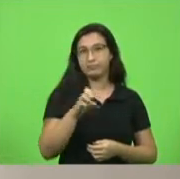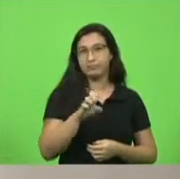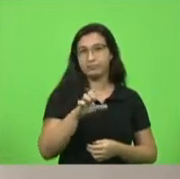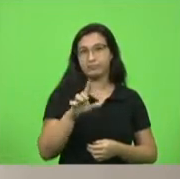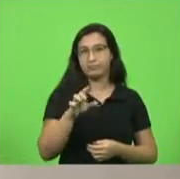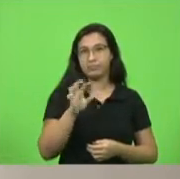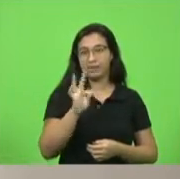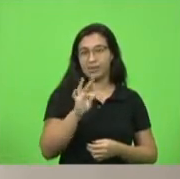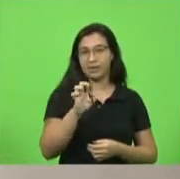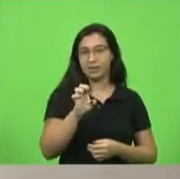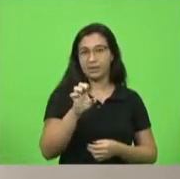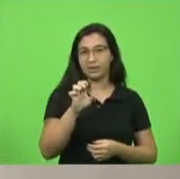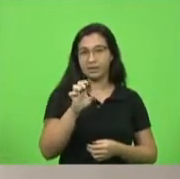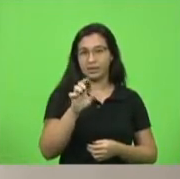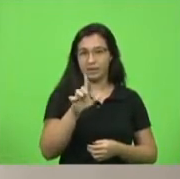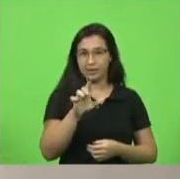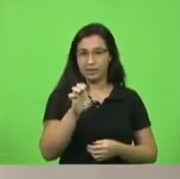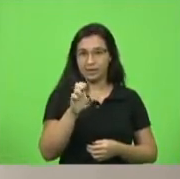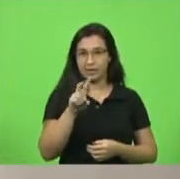Trevisani Nel Mondo.